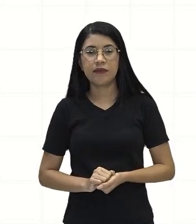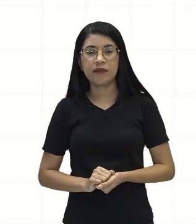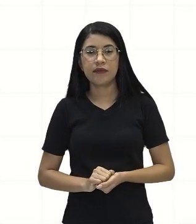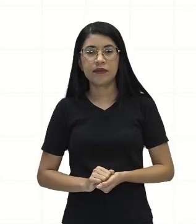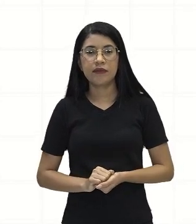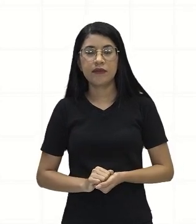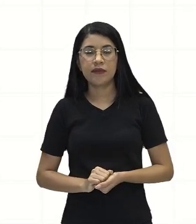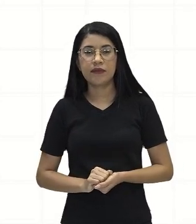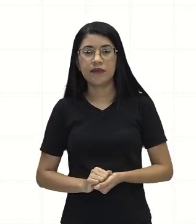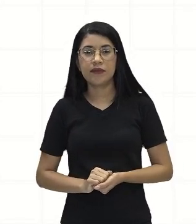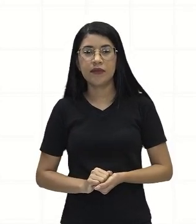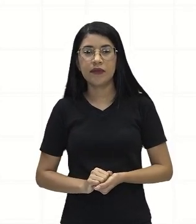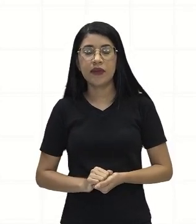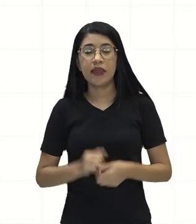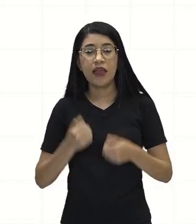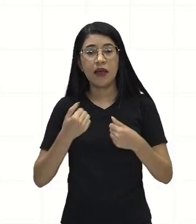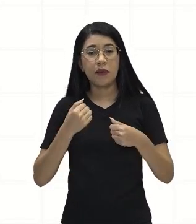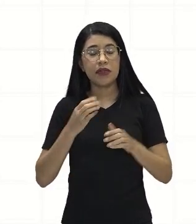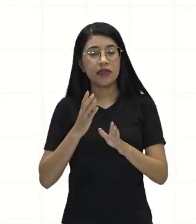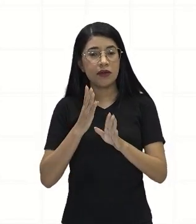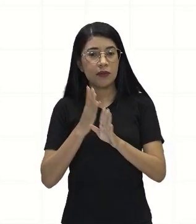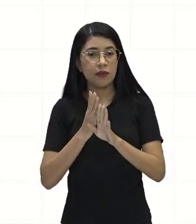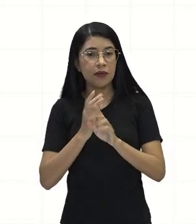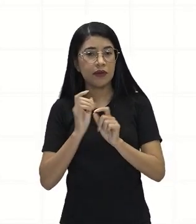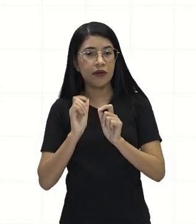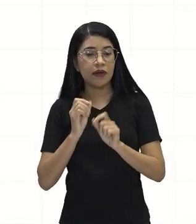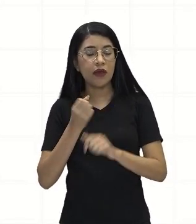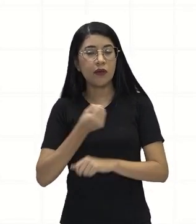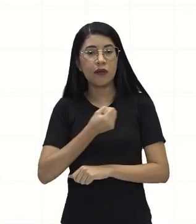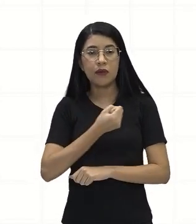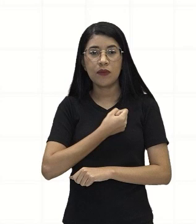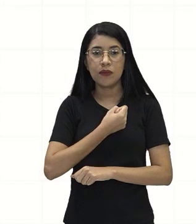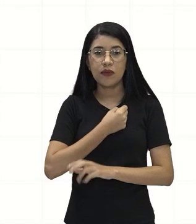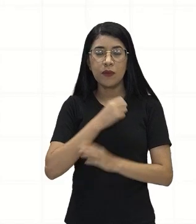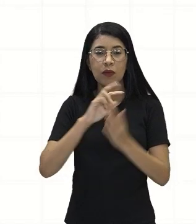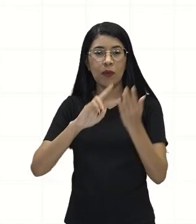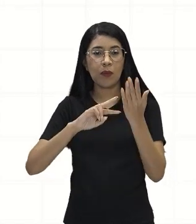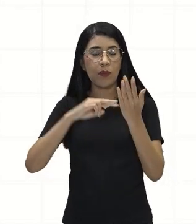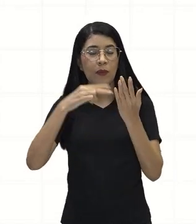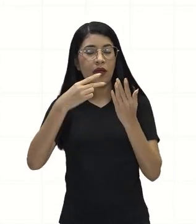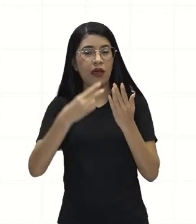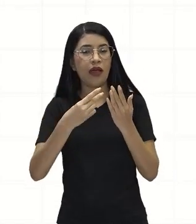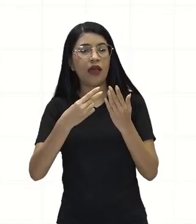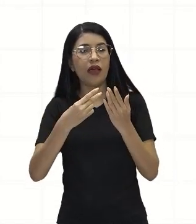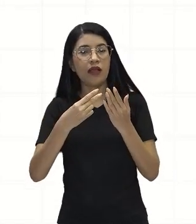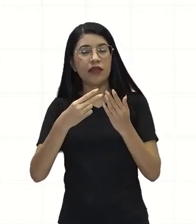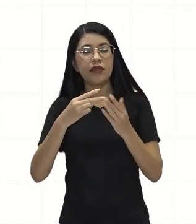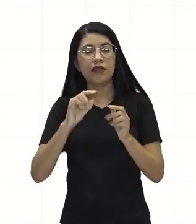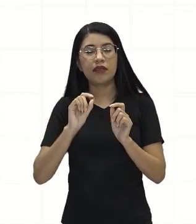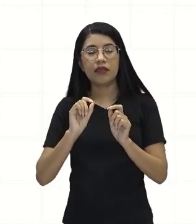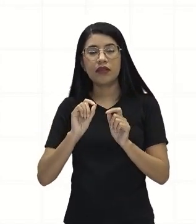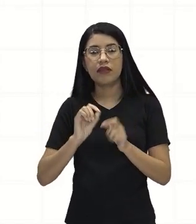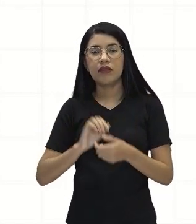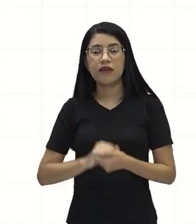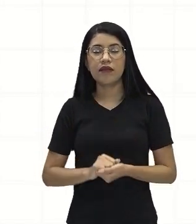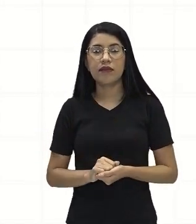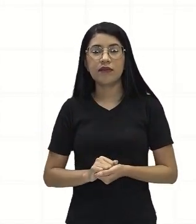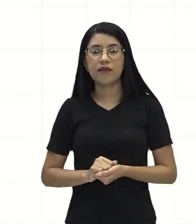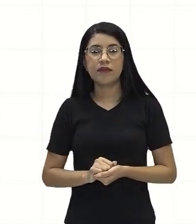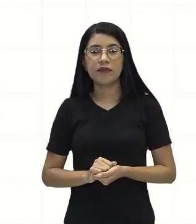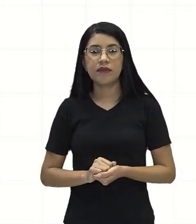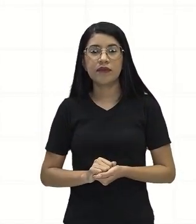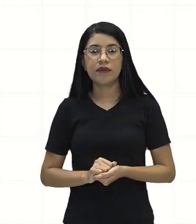que buscar qual é o número que é elevado ao quadrado, certo? Ou seja, qual